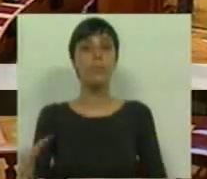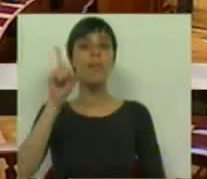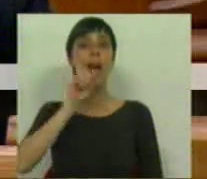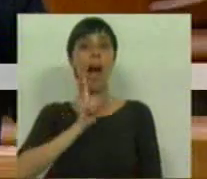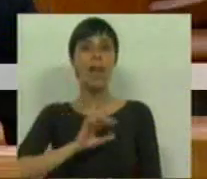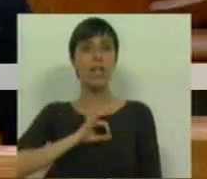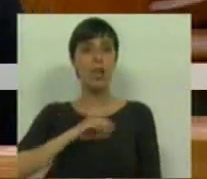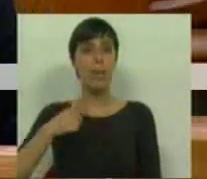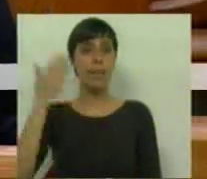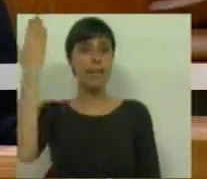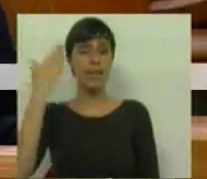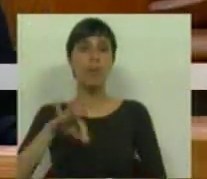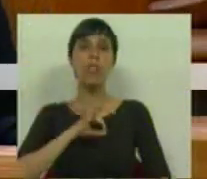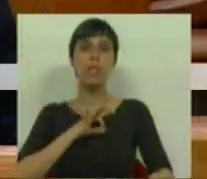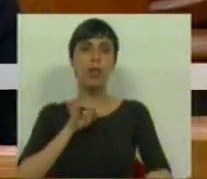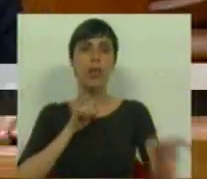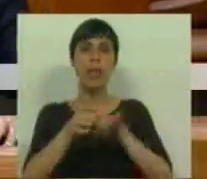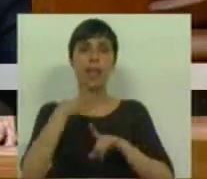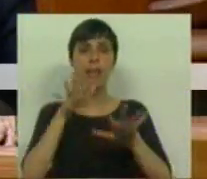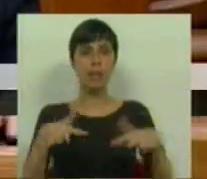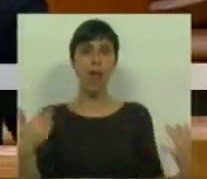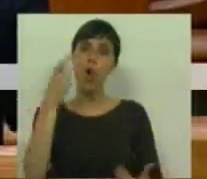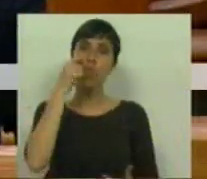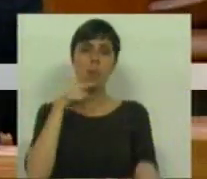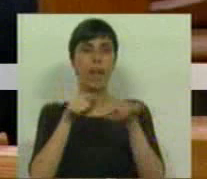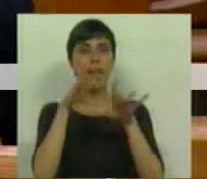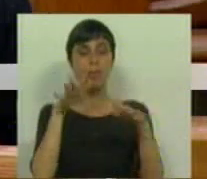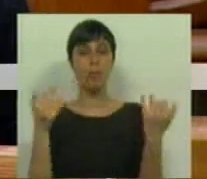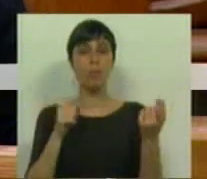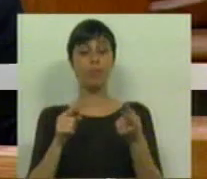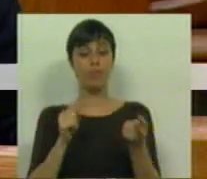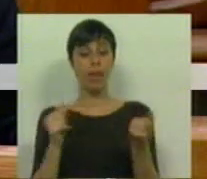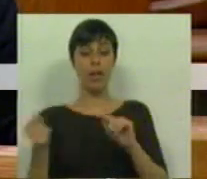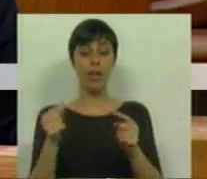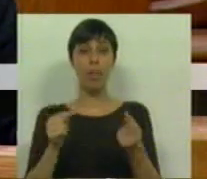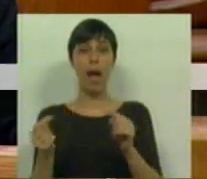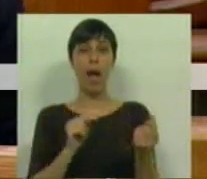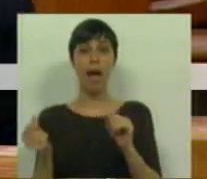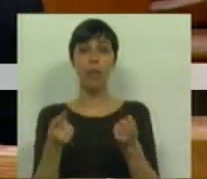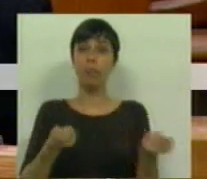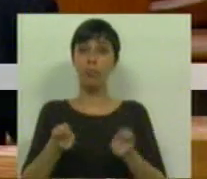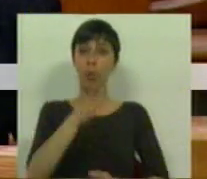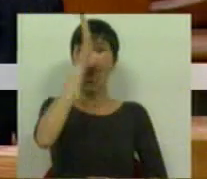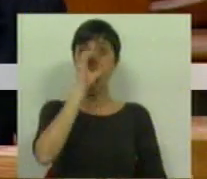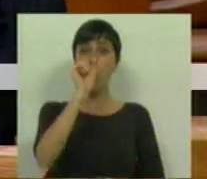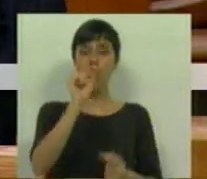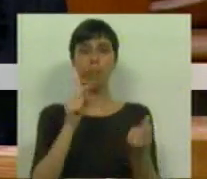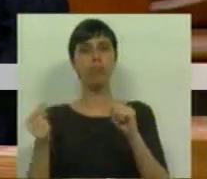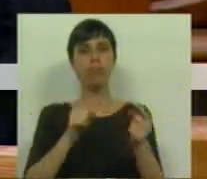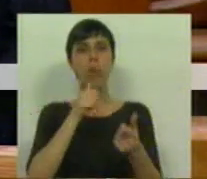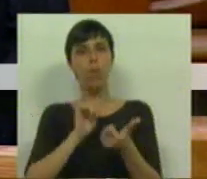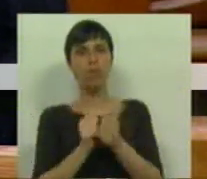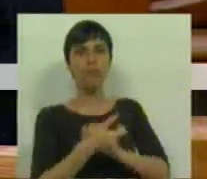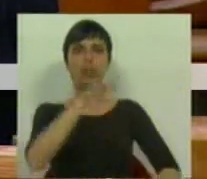Senhora Presidente, senhoras deputadas, senhores deputados, num debate organizado pelo Governo para debater a reforma